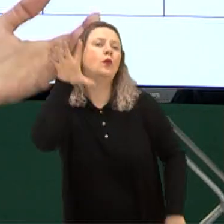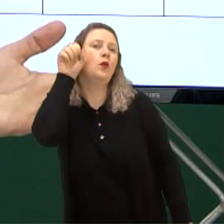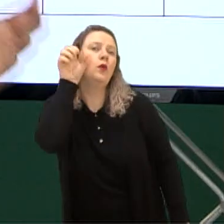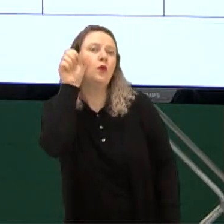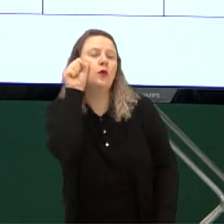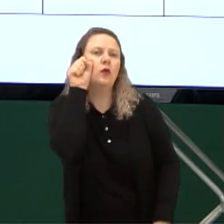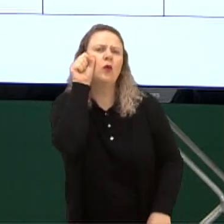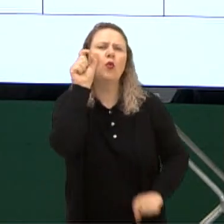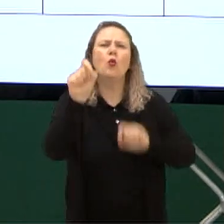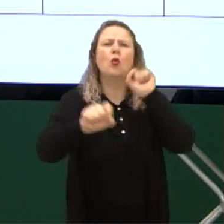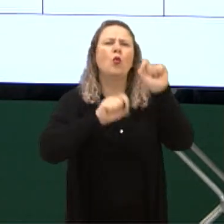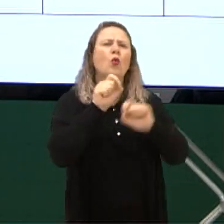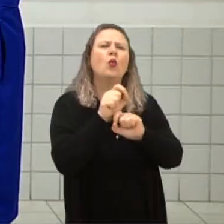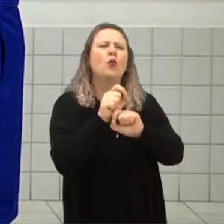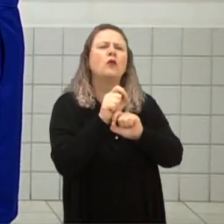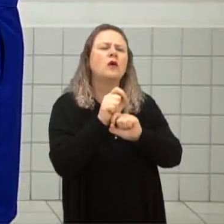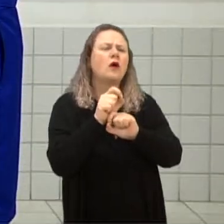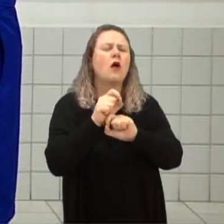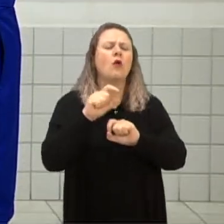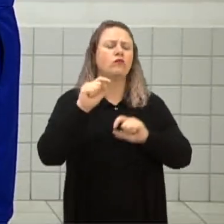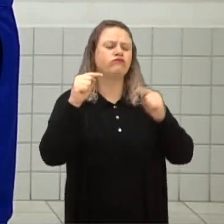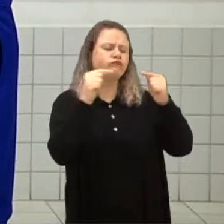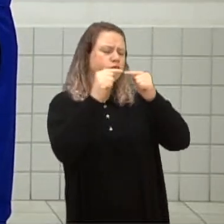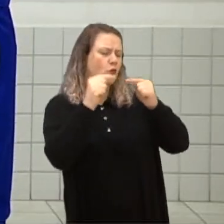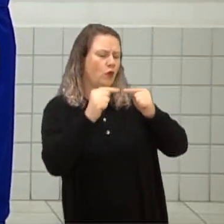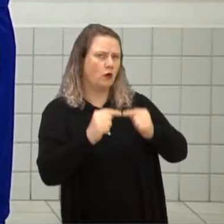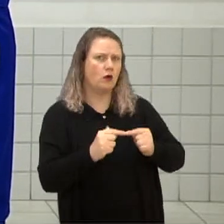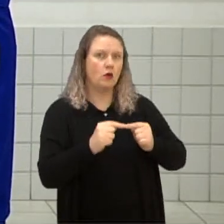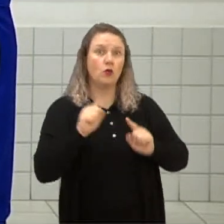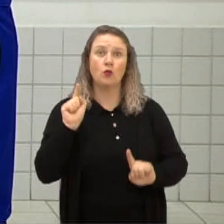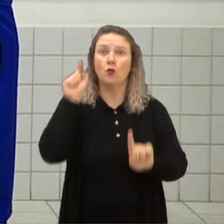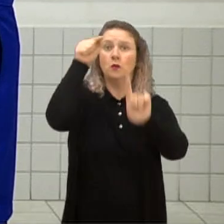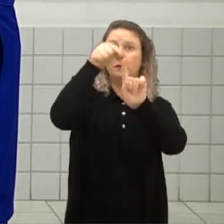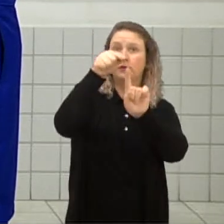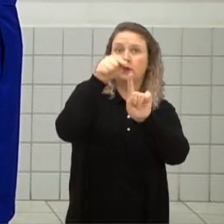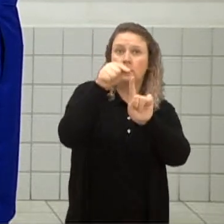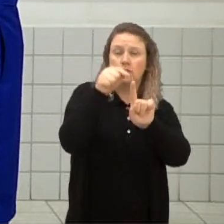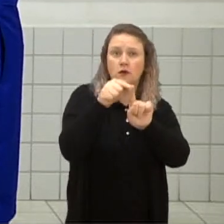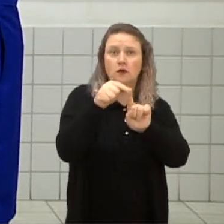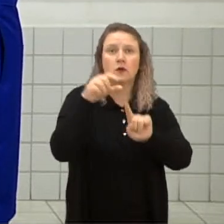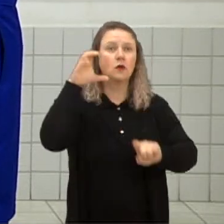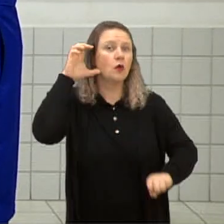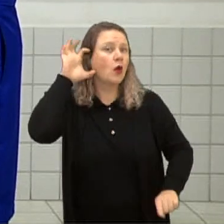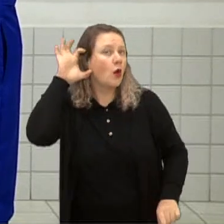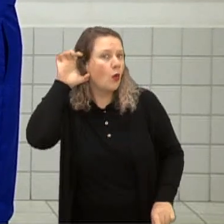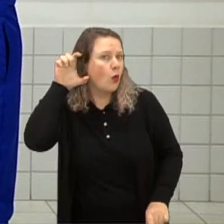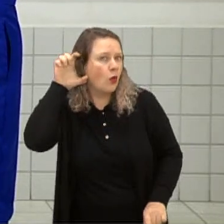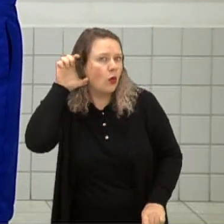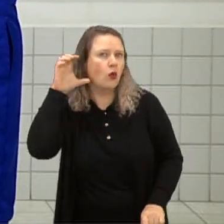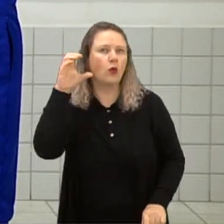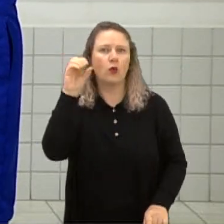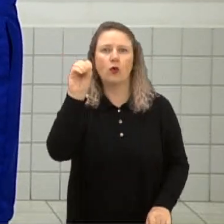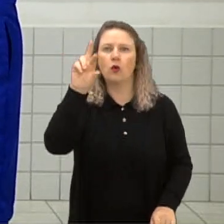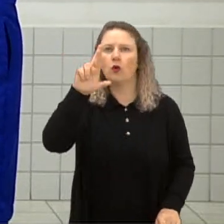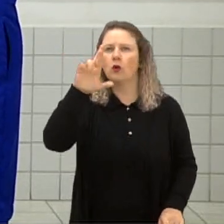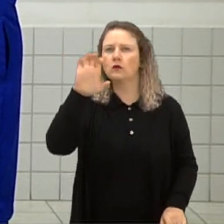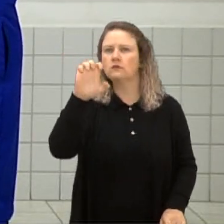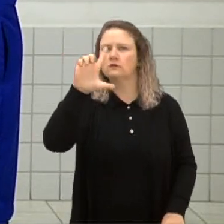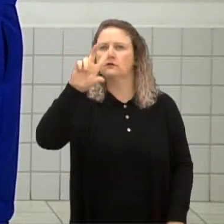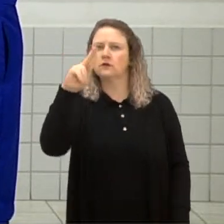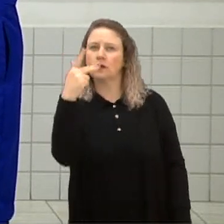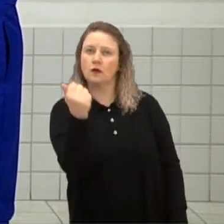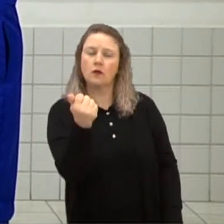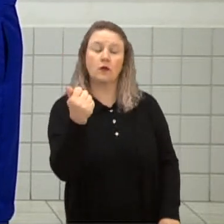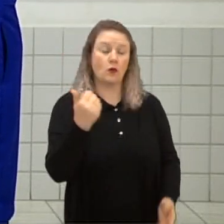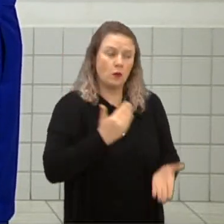é o órgão, Fran, que está relacionado, qual é a função da orelha no nosso corpo. E eu comecei um pouquinho com